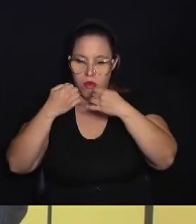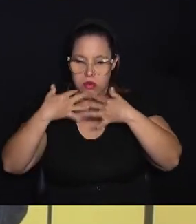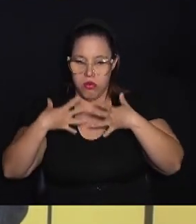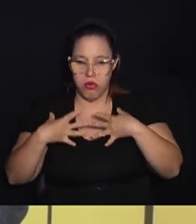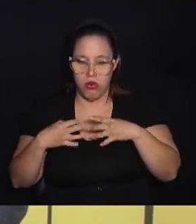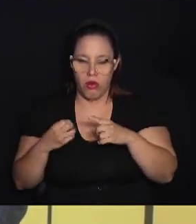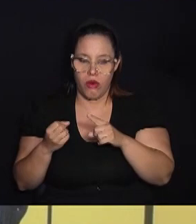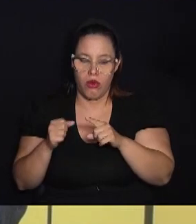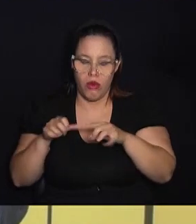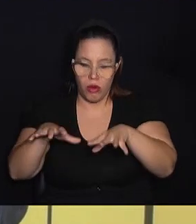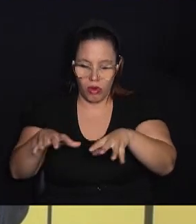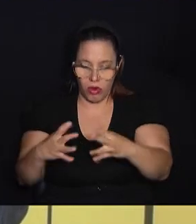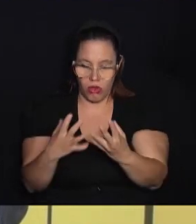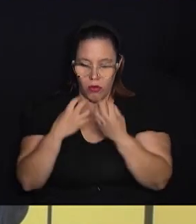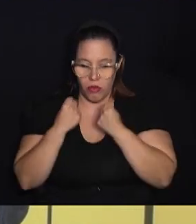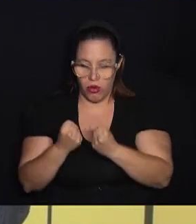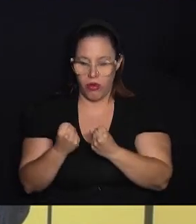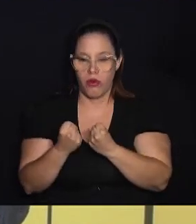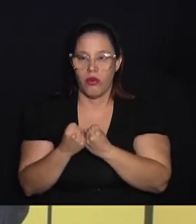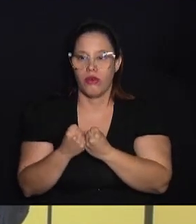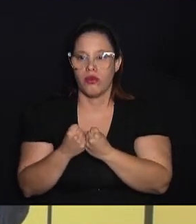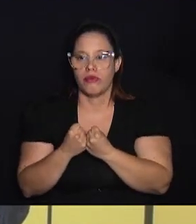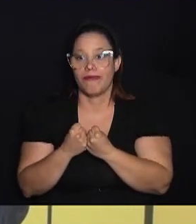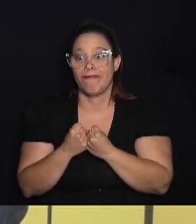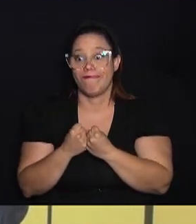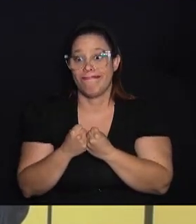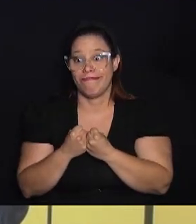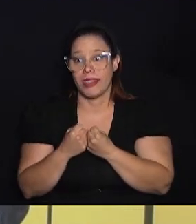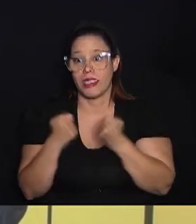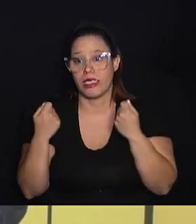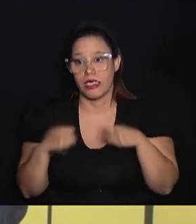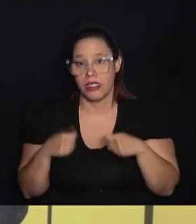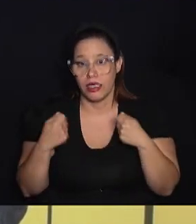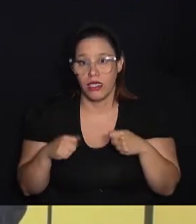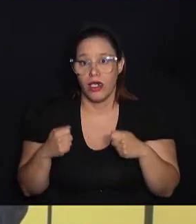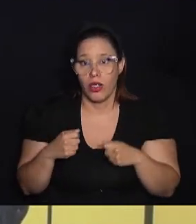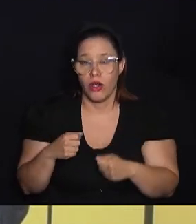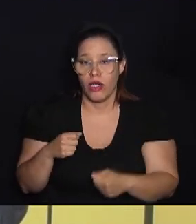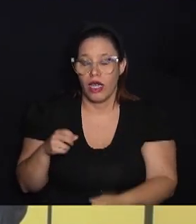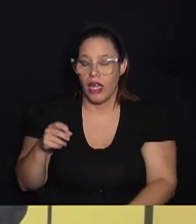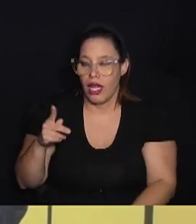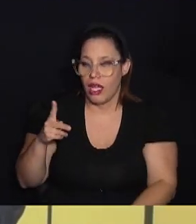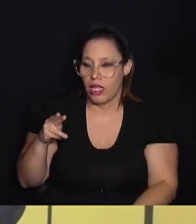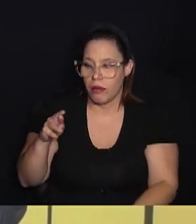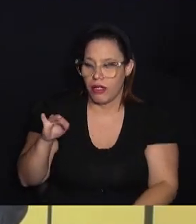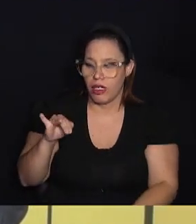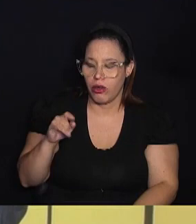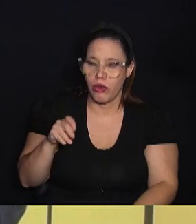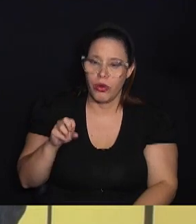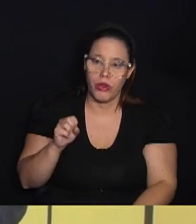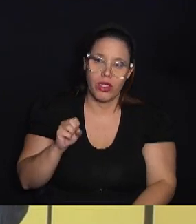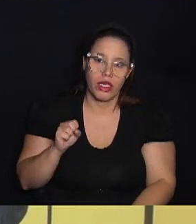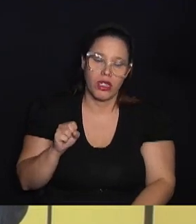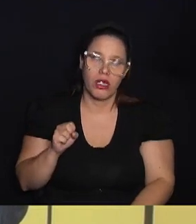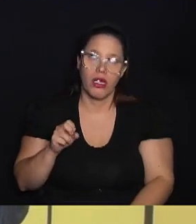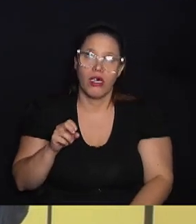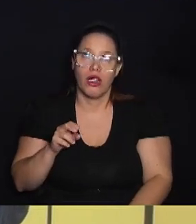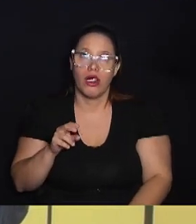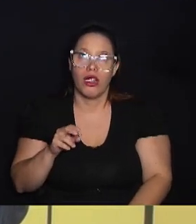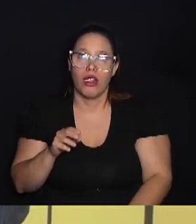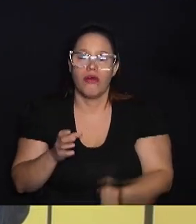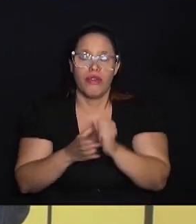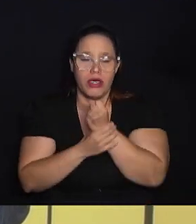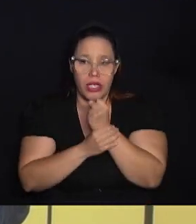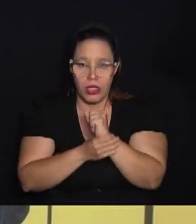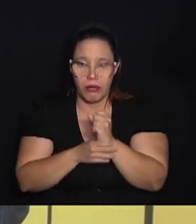inflamação e aí obviamente a gente precisava desses recursos né de respiradores de fisioterapeuta de UTI para para